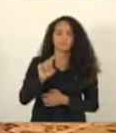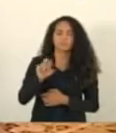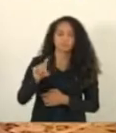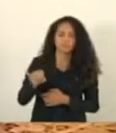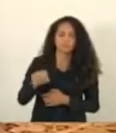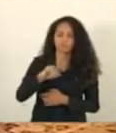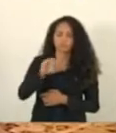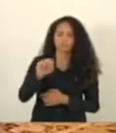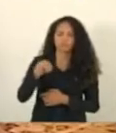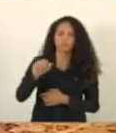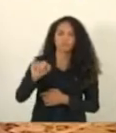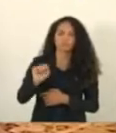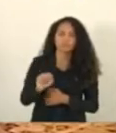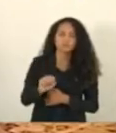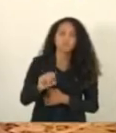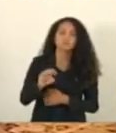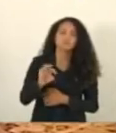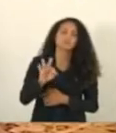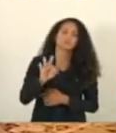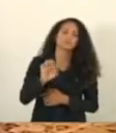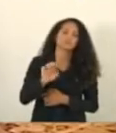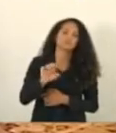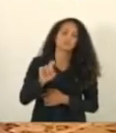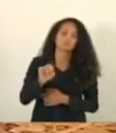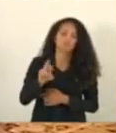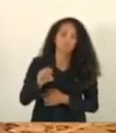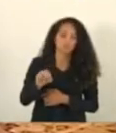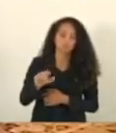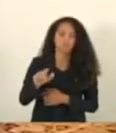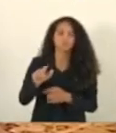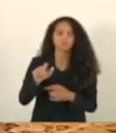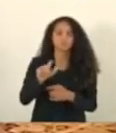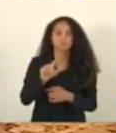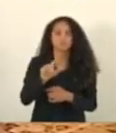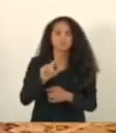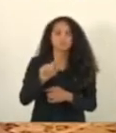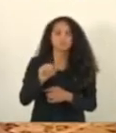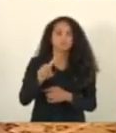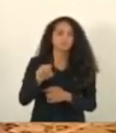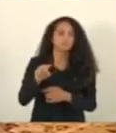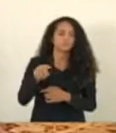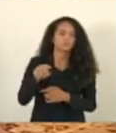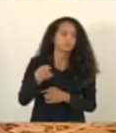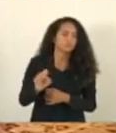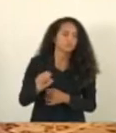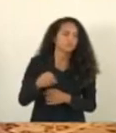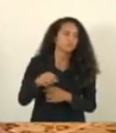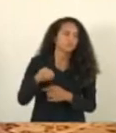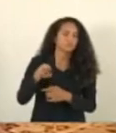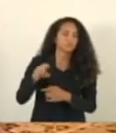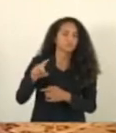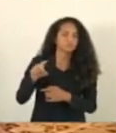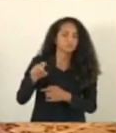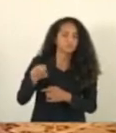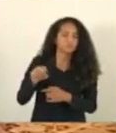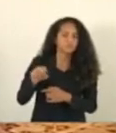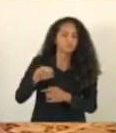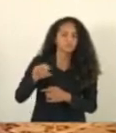Jonas, Teodoro, Sargento Rogério, Ivone, Nelson, Jean,